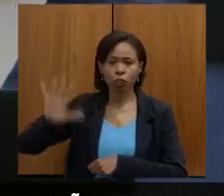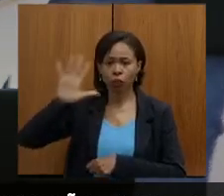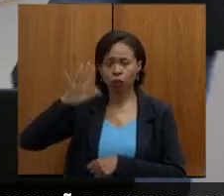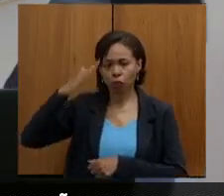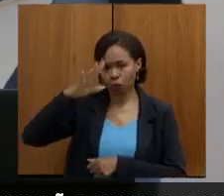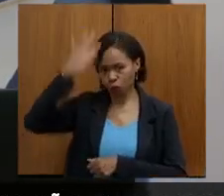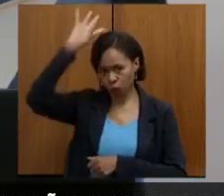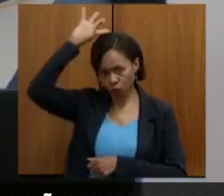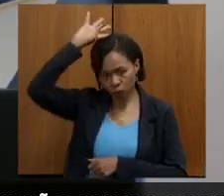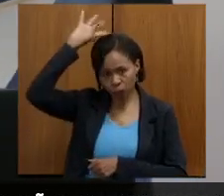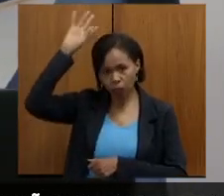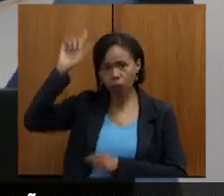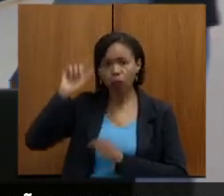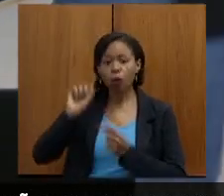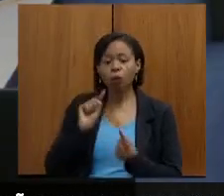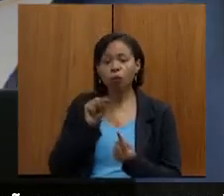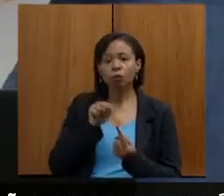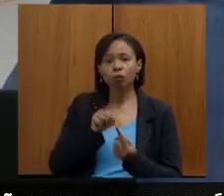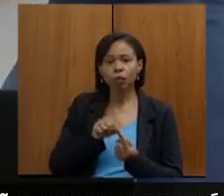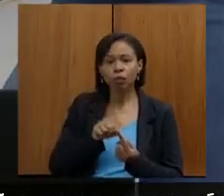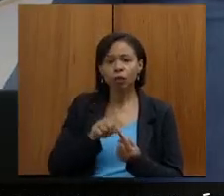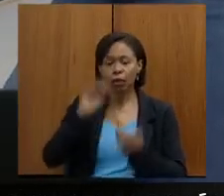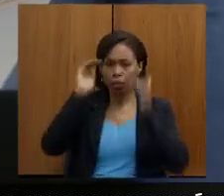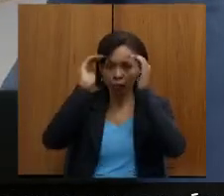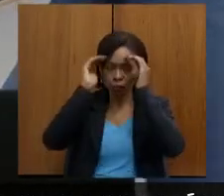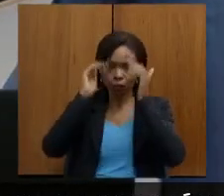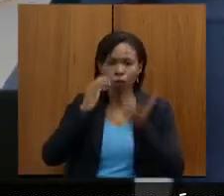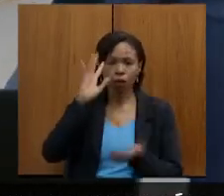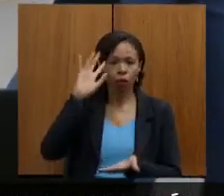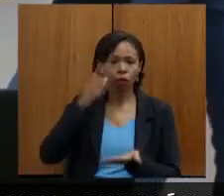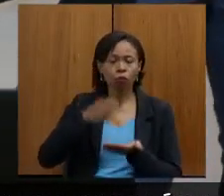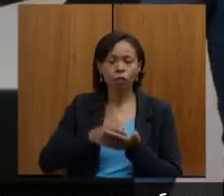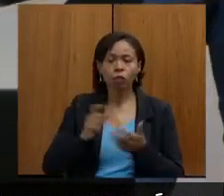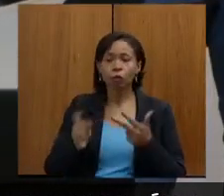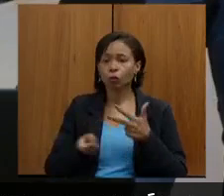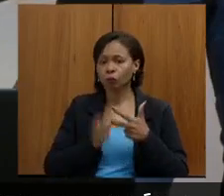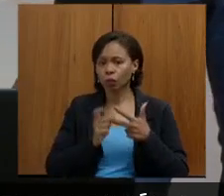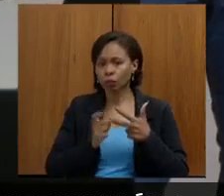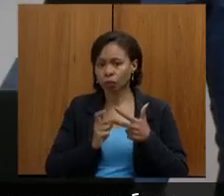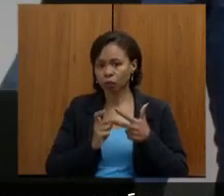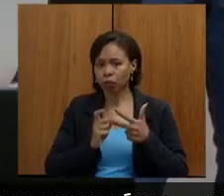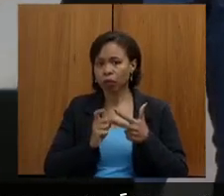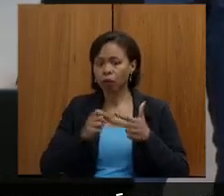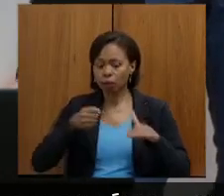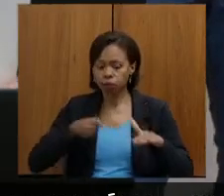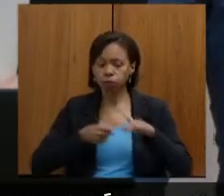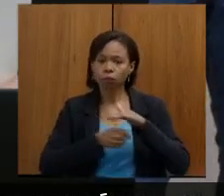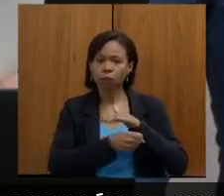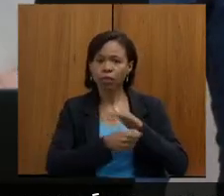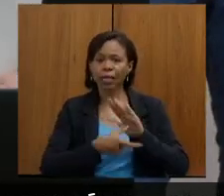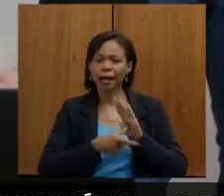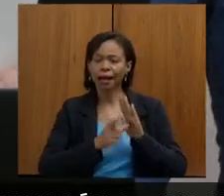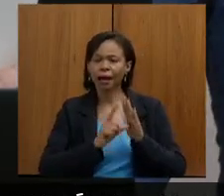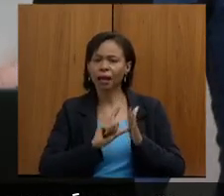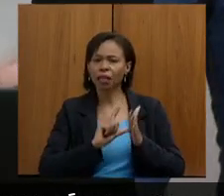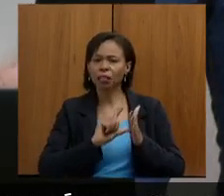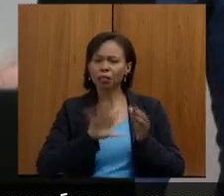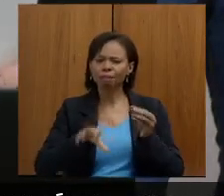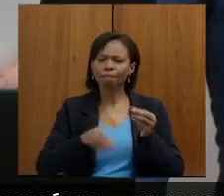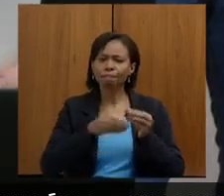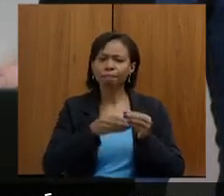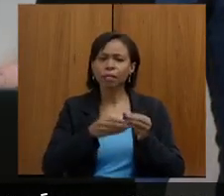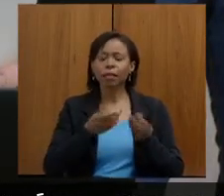a Fiat que seja integralmente cumprido o compromisso firmado pelo poder executivo para a recomposição das perdas inflacionárias